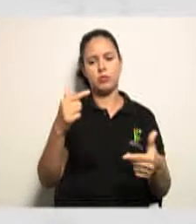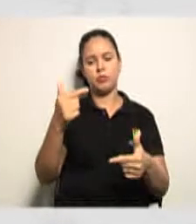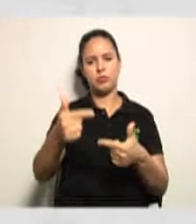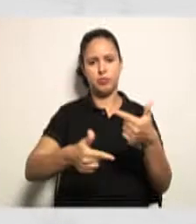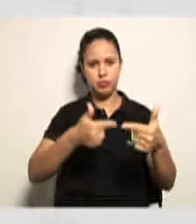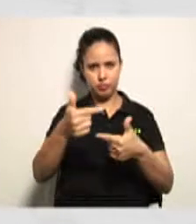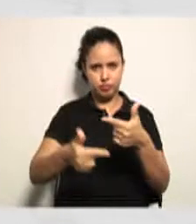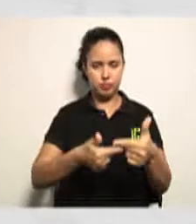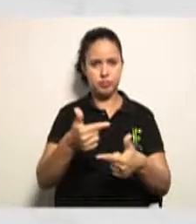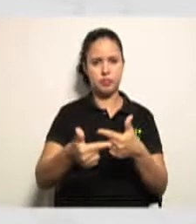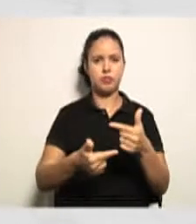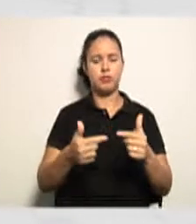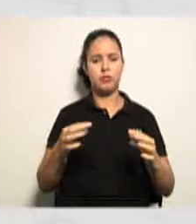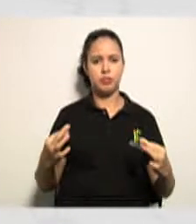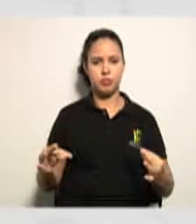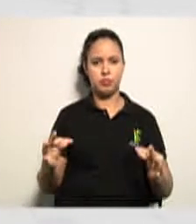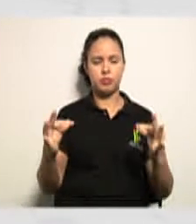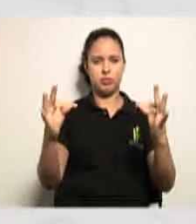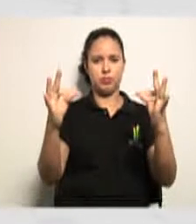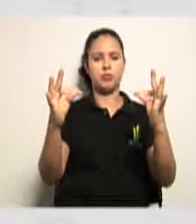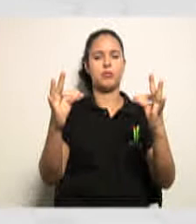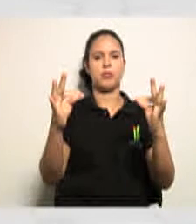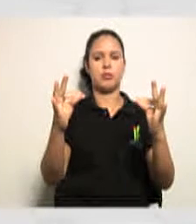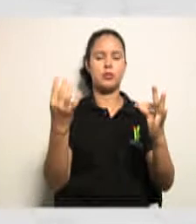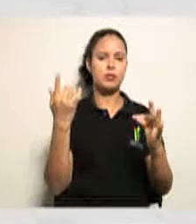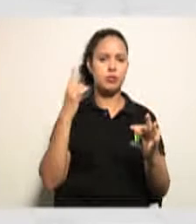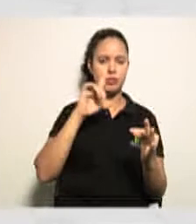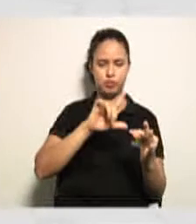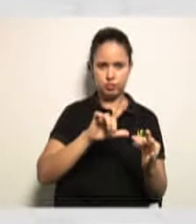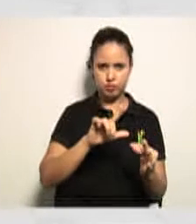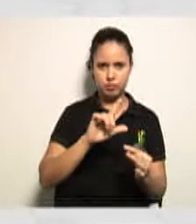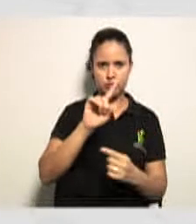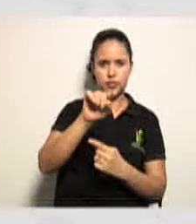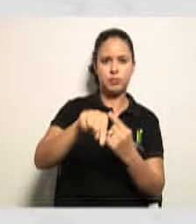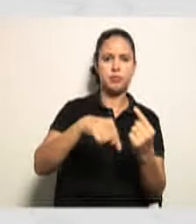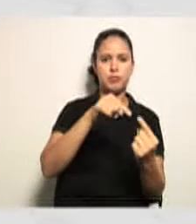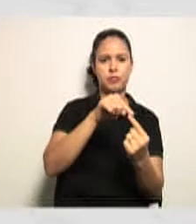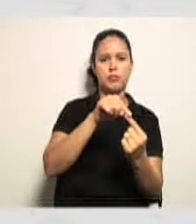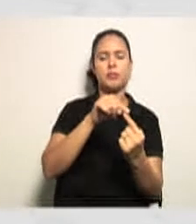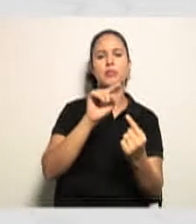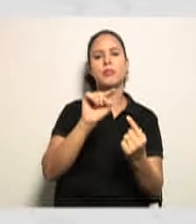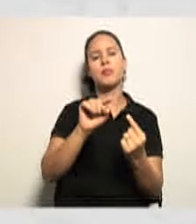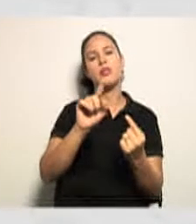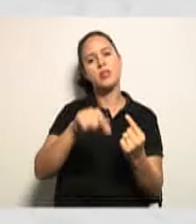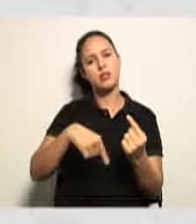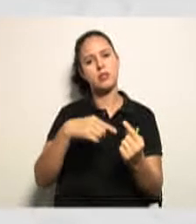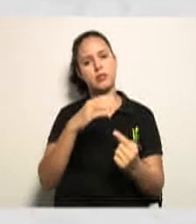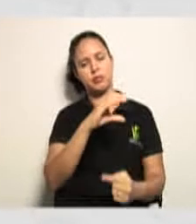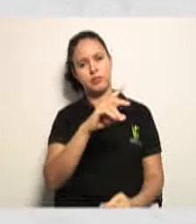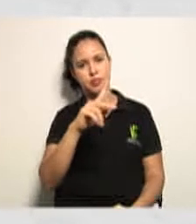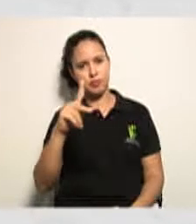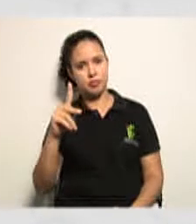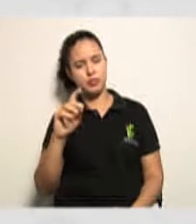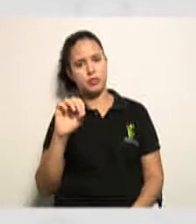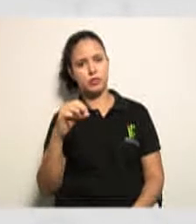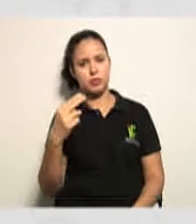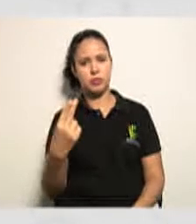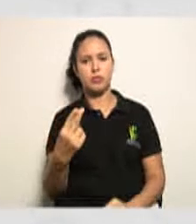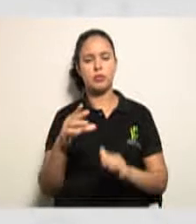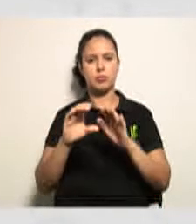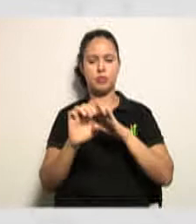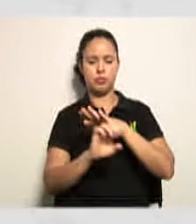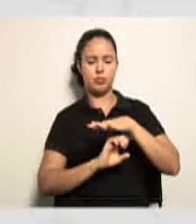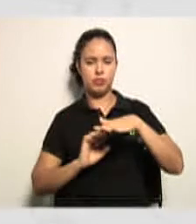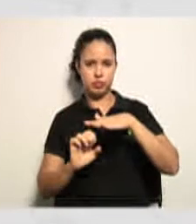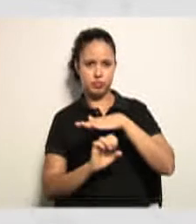São as tecnologias envolvidas para o alcance dos objetivos das organizações, das empresas. É